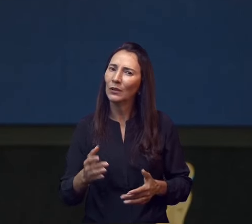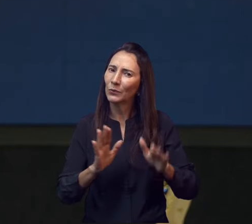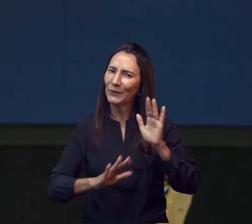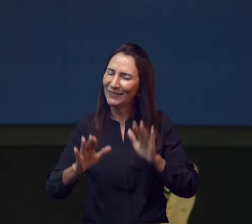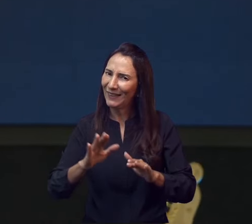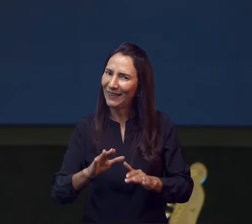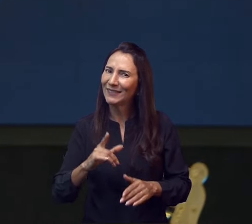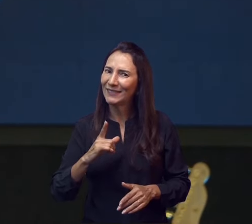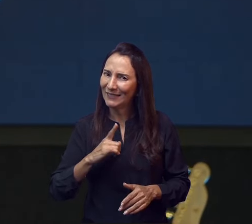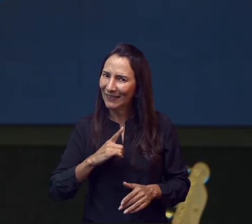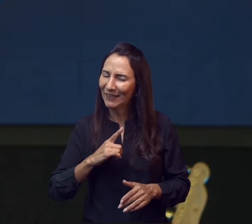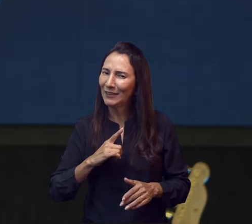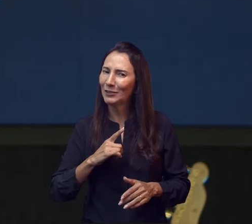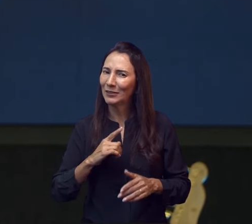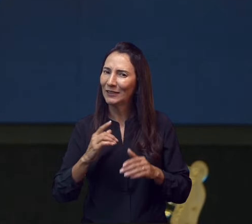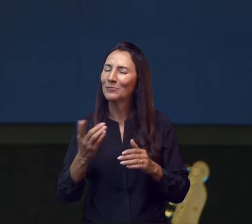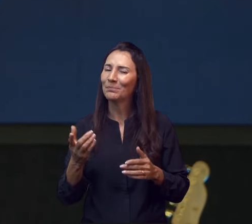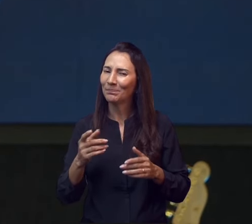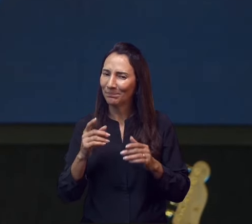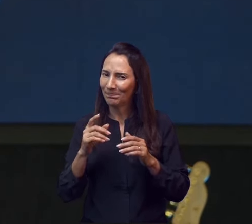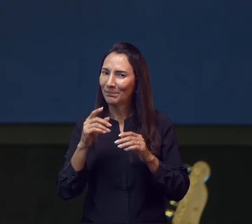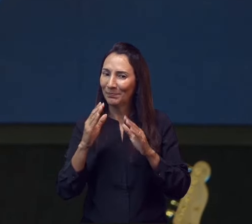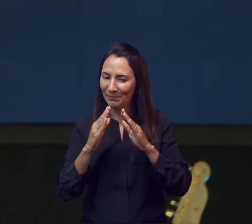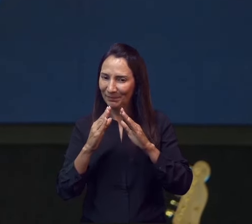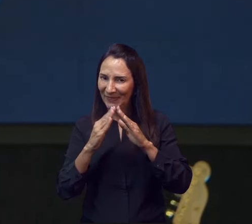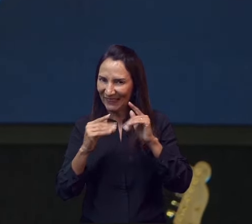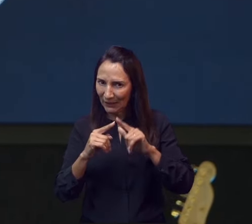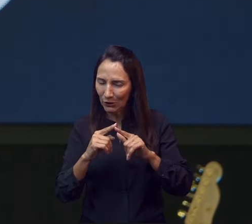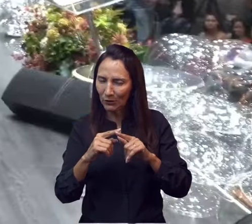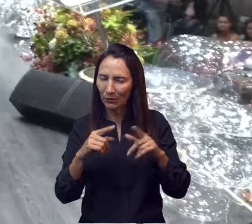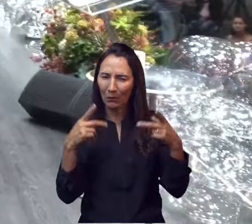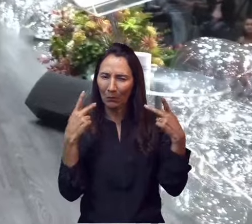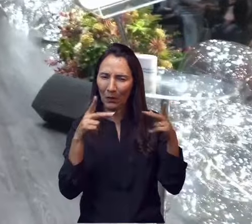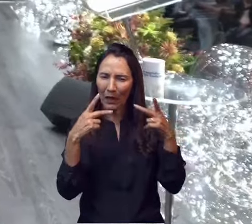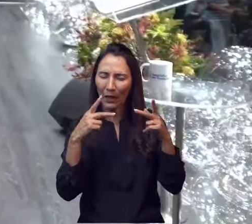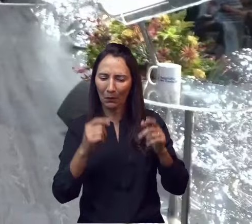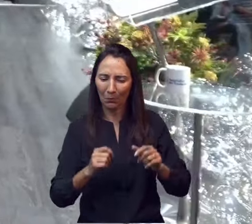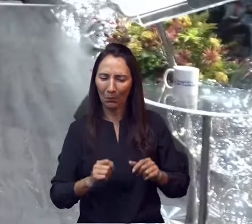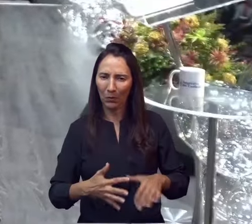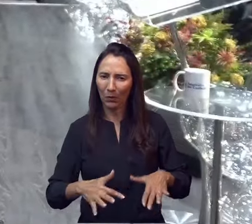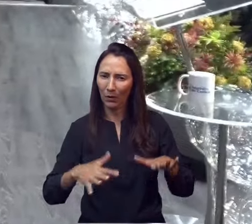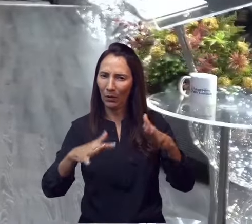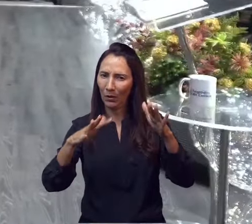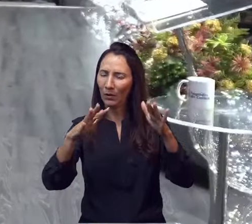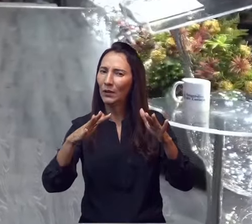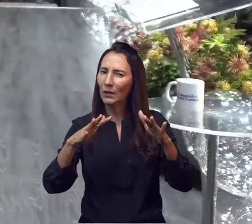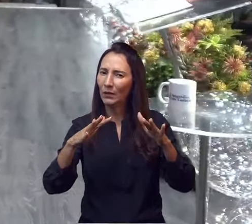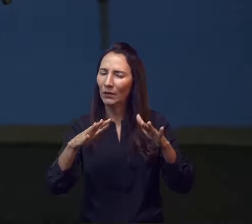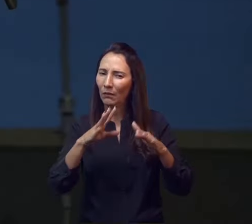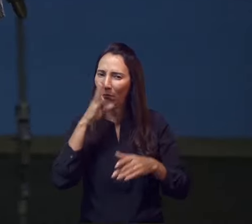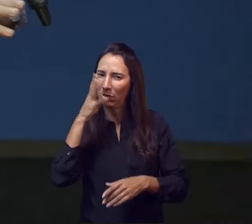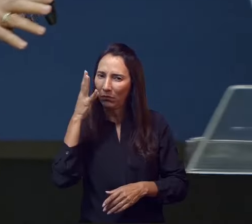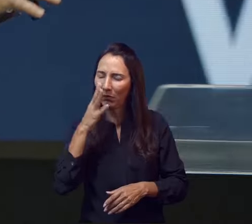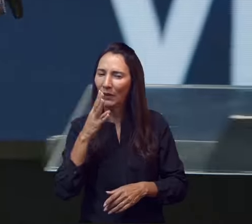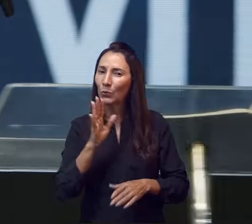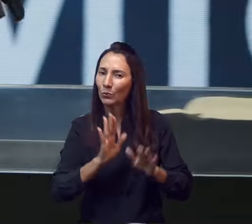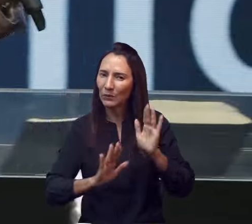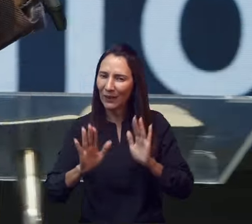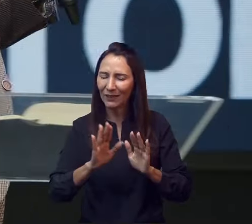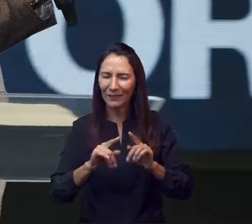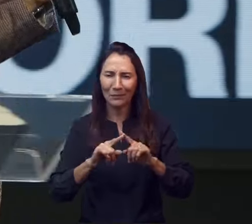prosperidade existe a teologia da prosperidade mas a gente prefere